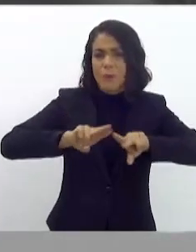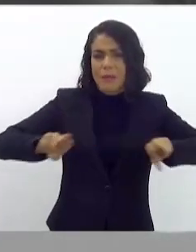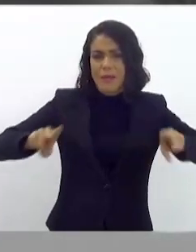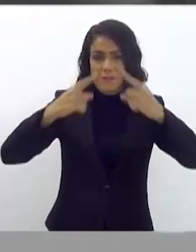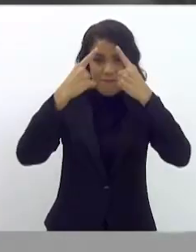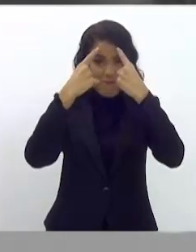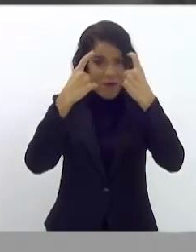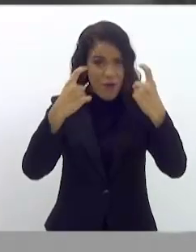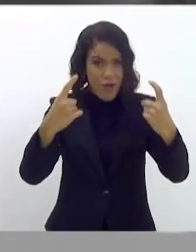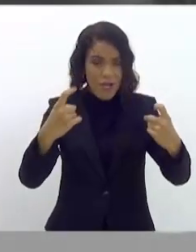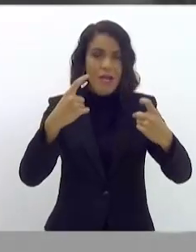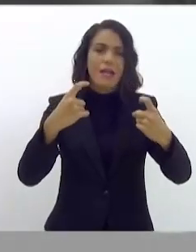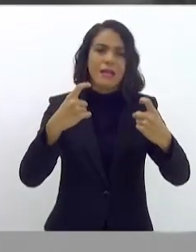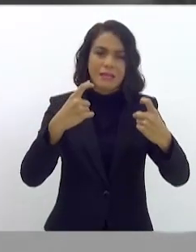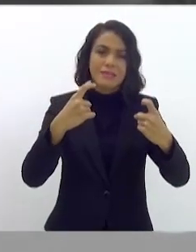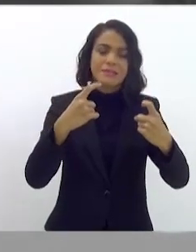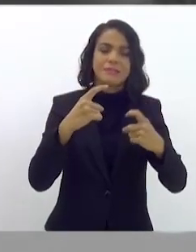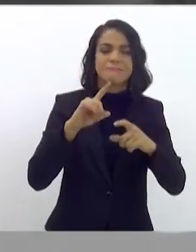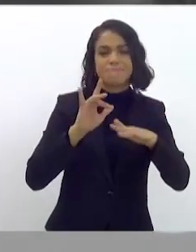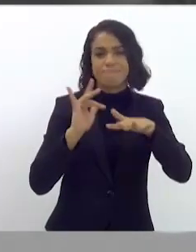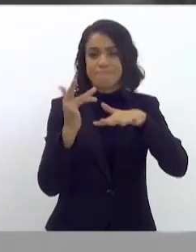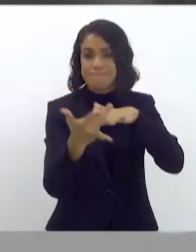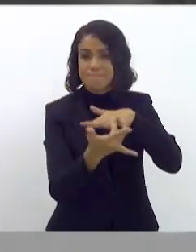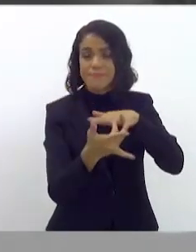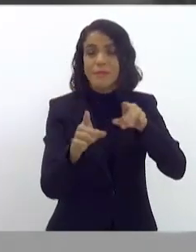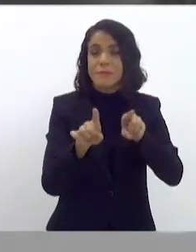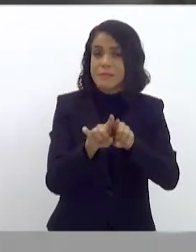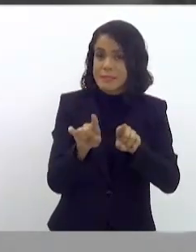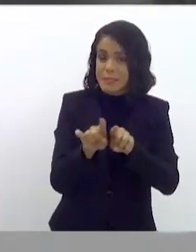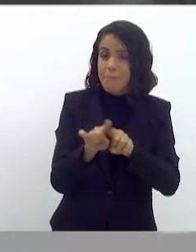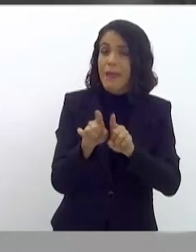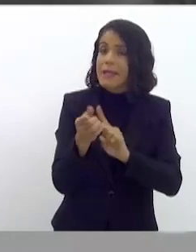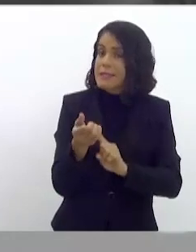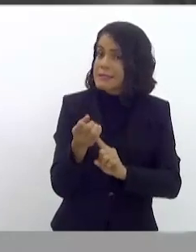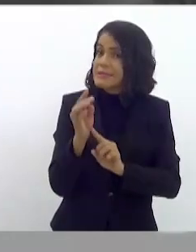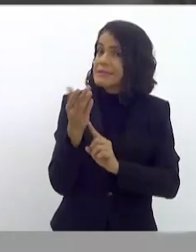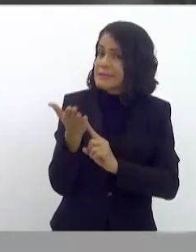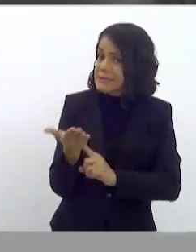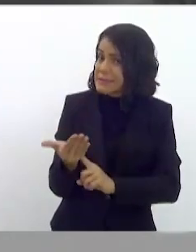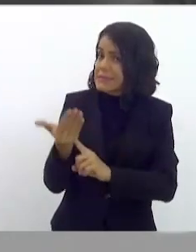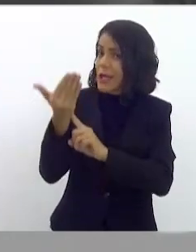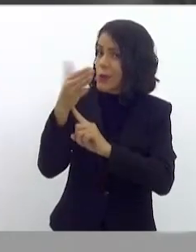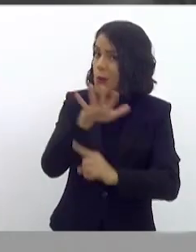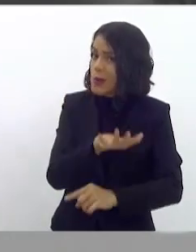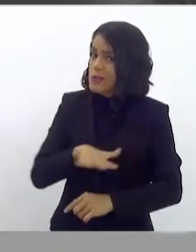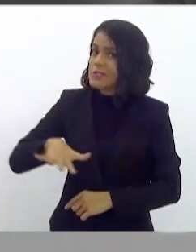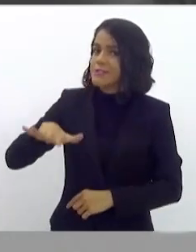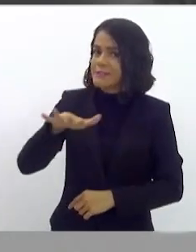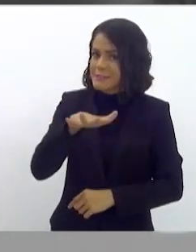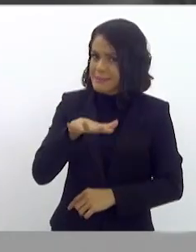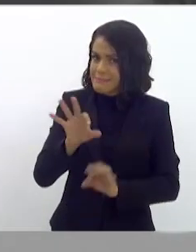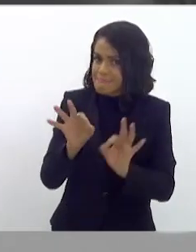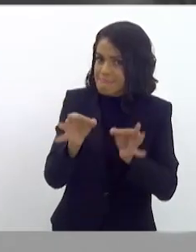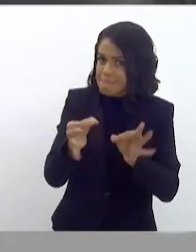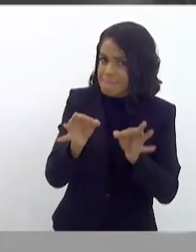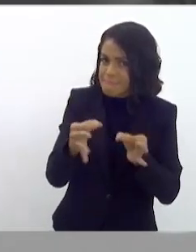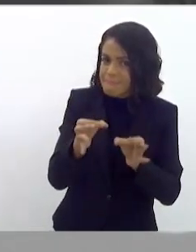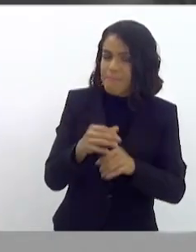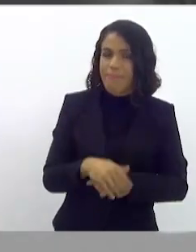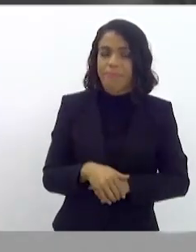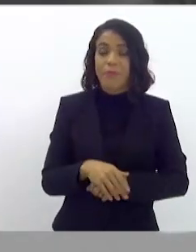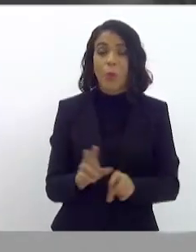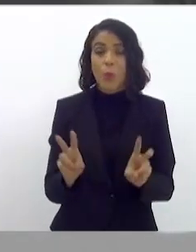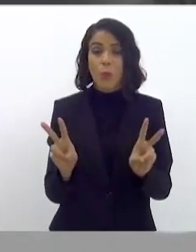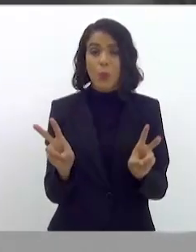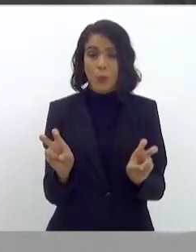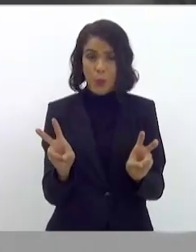redes, inclusive a violência de gênero, mas também tecnologias como um todo, né? A partir do